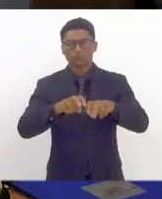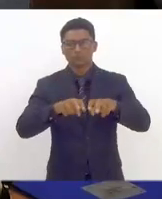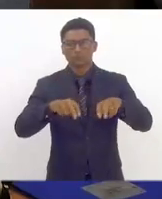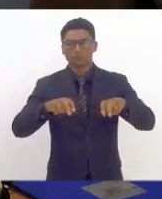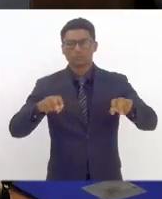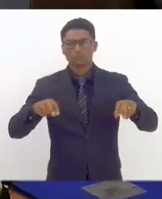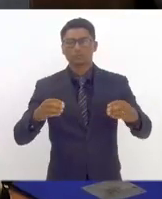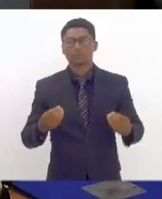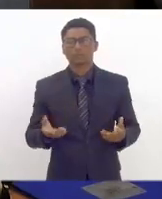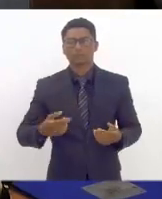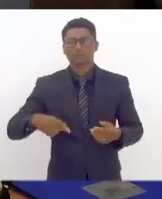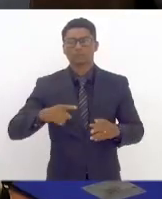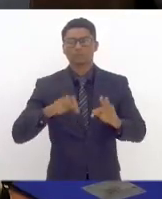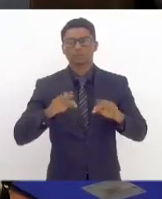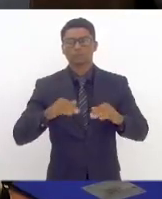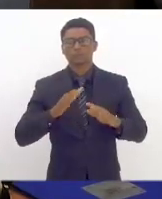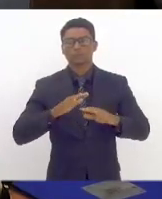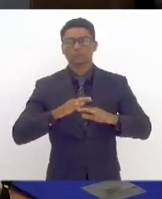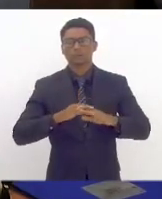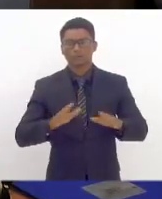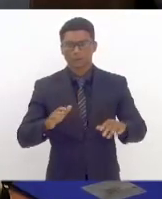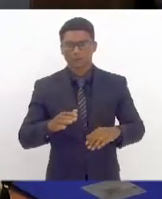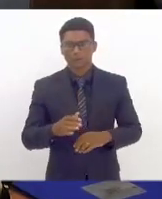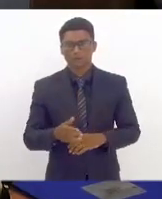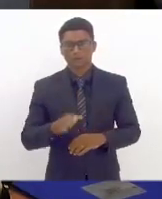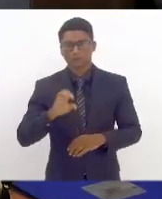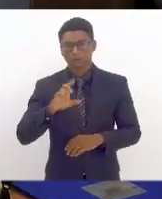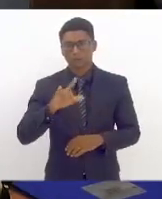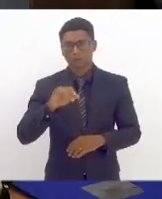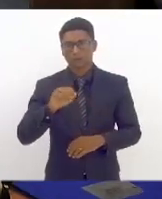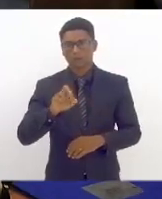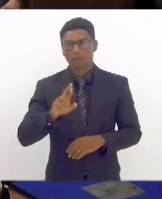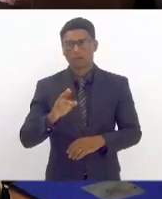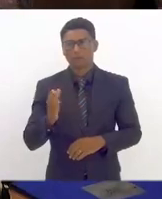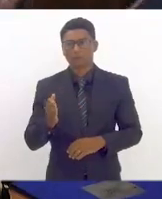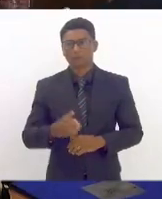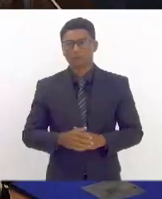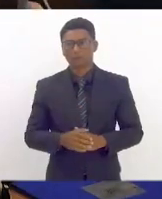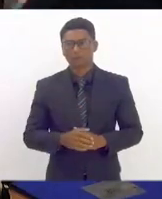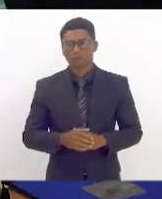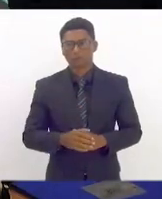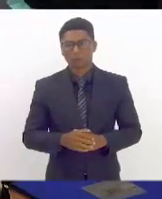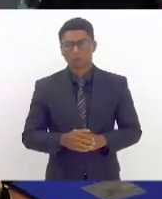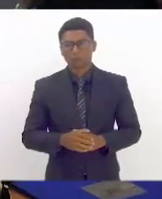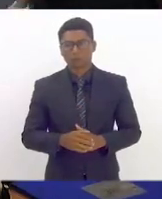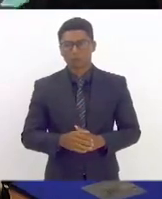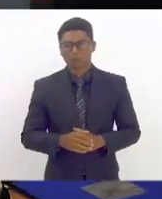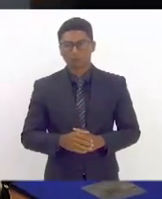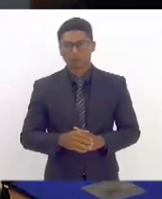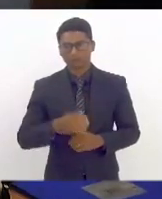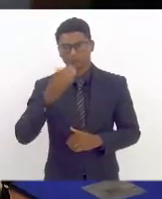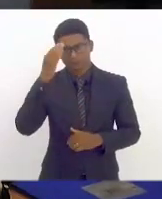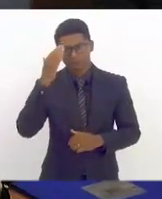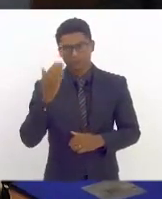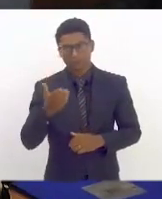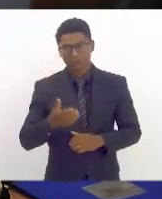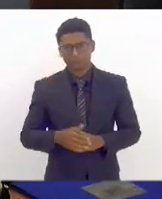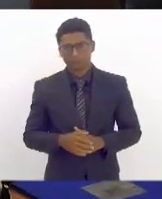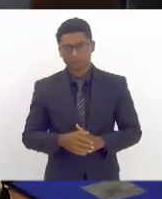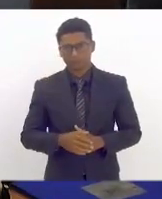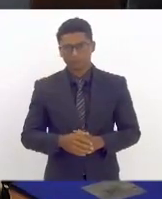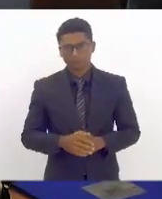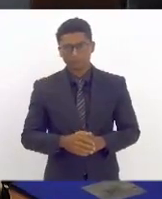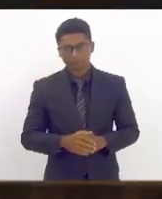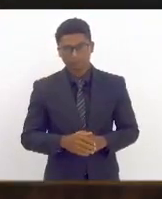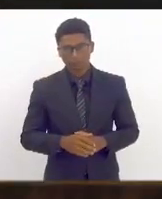para a gente poder encerrar essa solenidade com o nosso queridíssimo ele é o Marco coelho com a palavra gratidão por estar